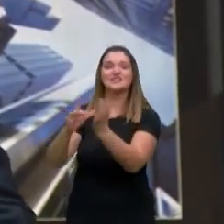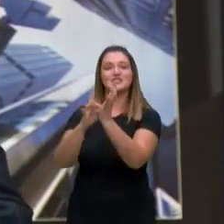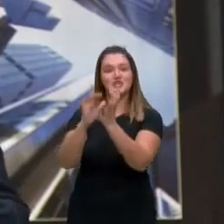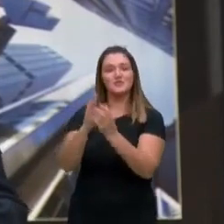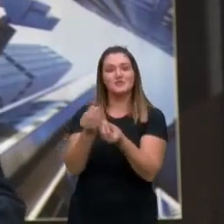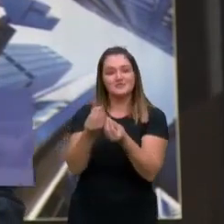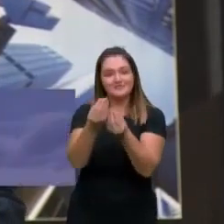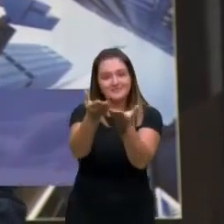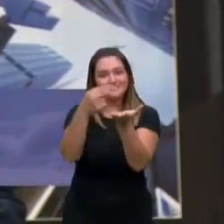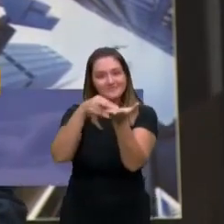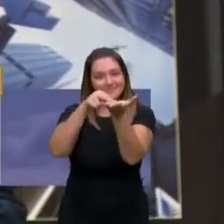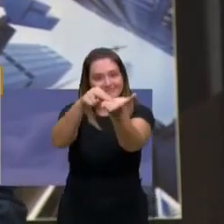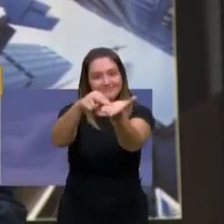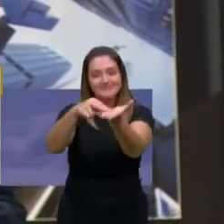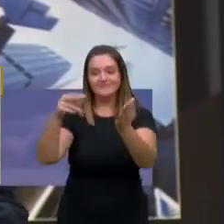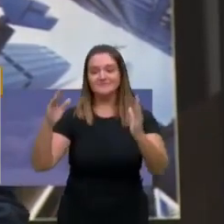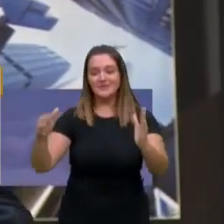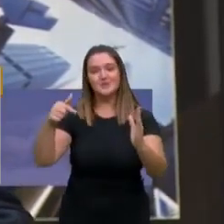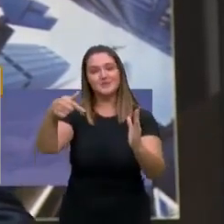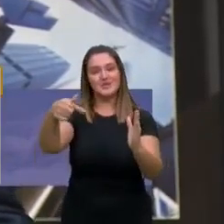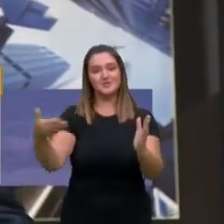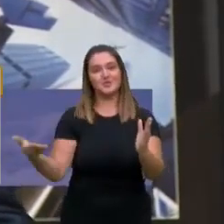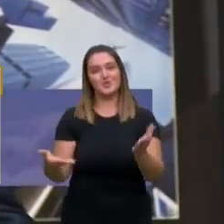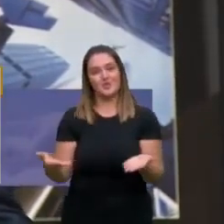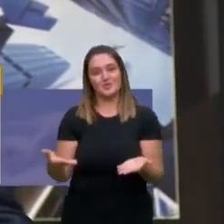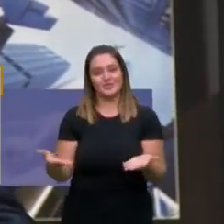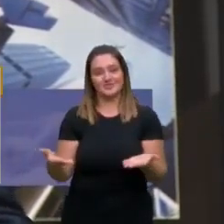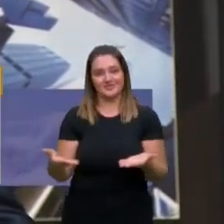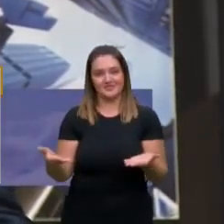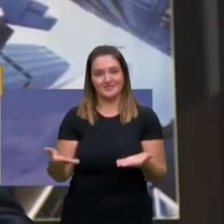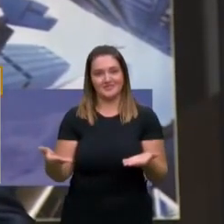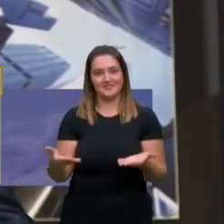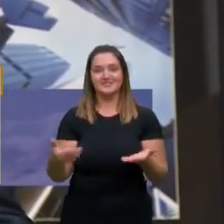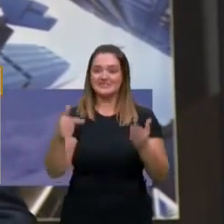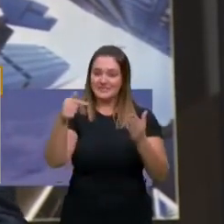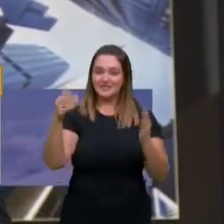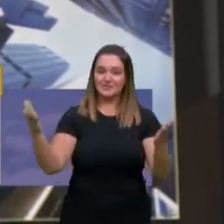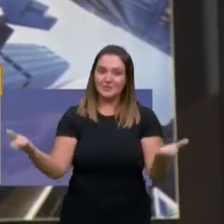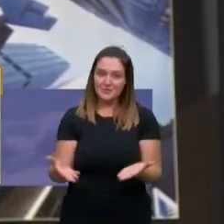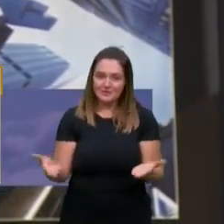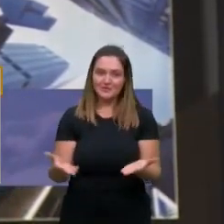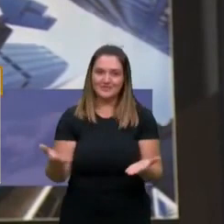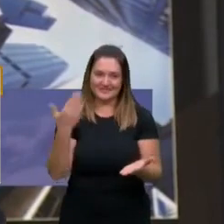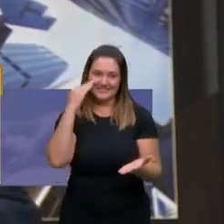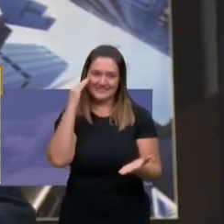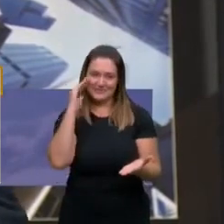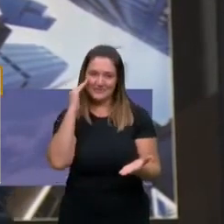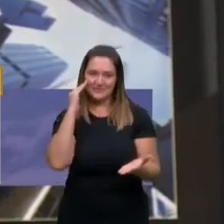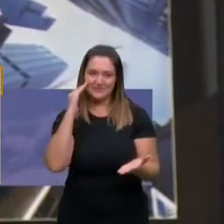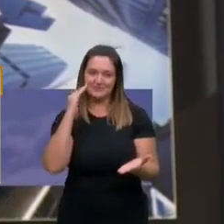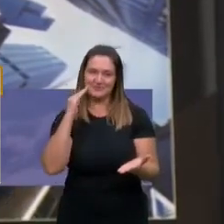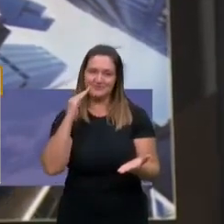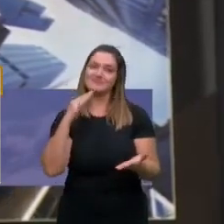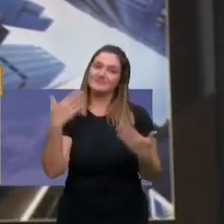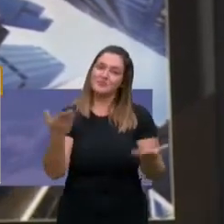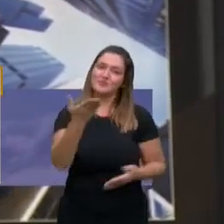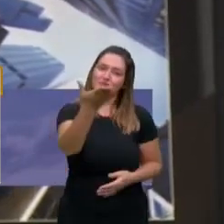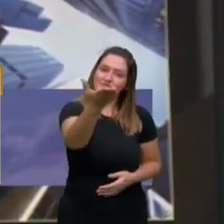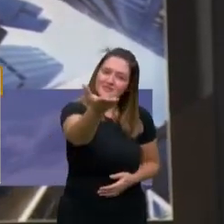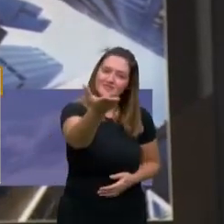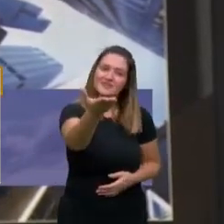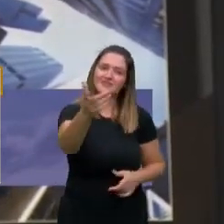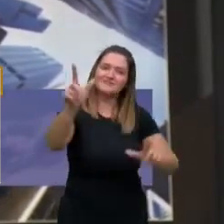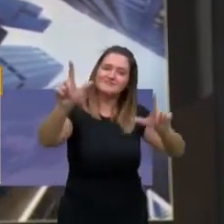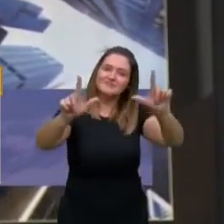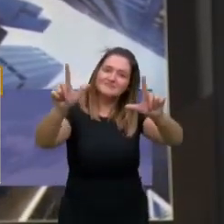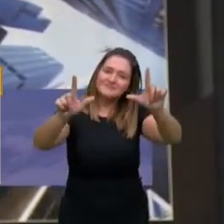na sétima fase, que é hoje. A fase é hoje, a sétima fase, entendeu? Então você está